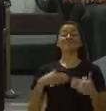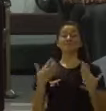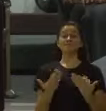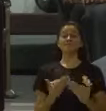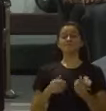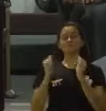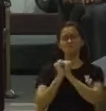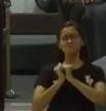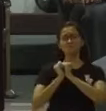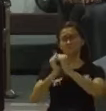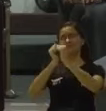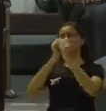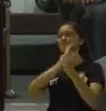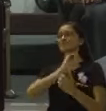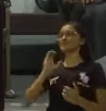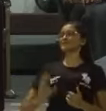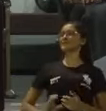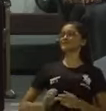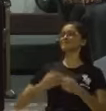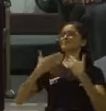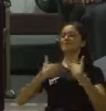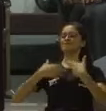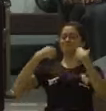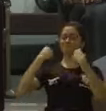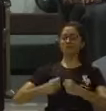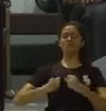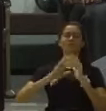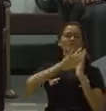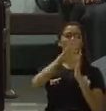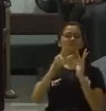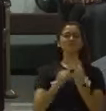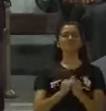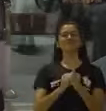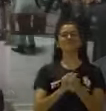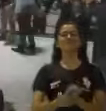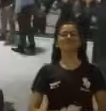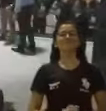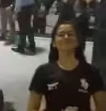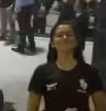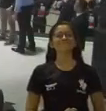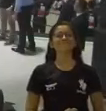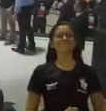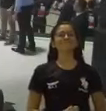Cristo, eu posso todas as coisas,